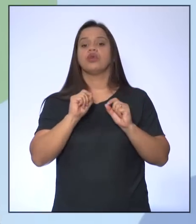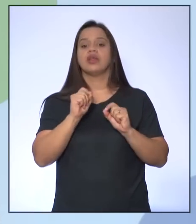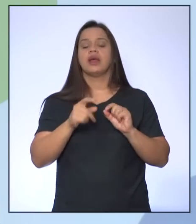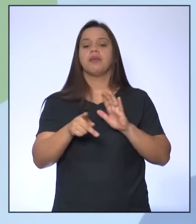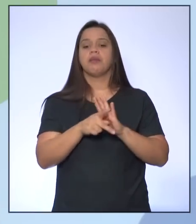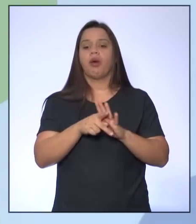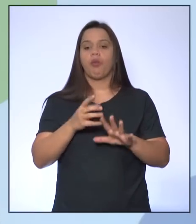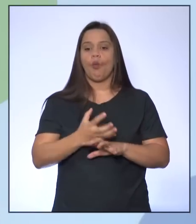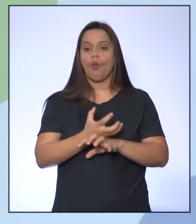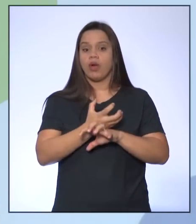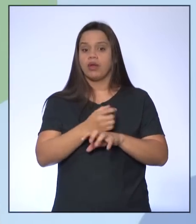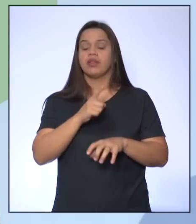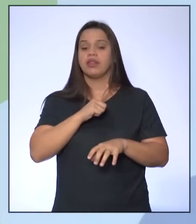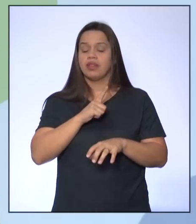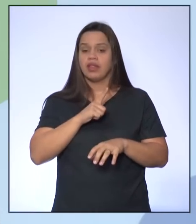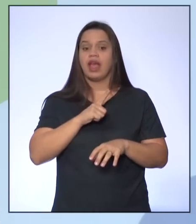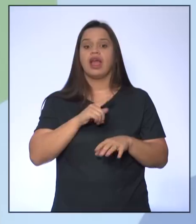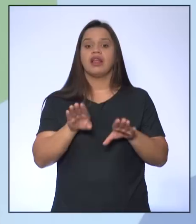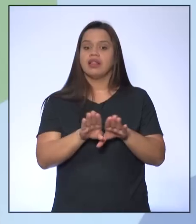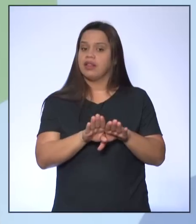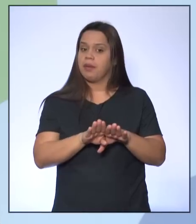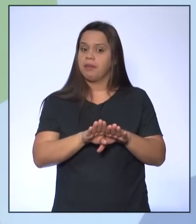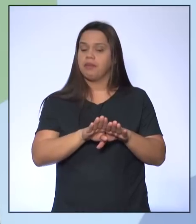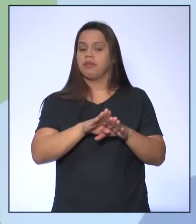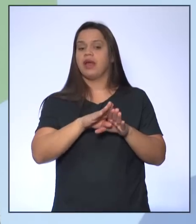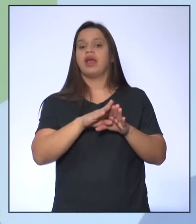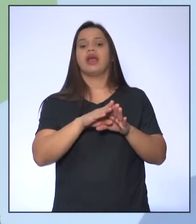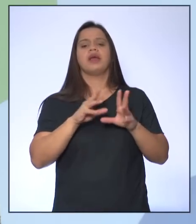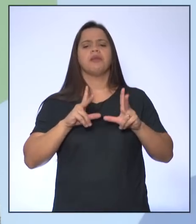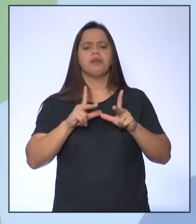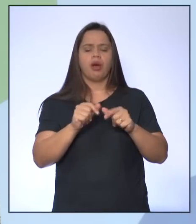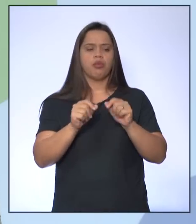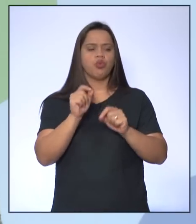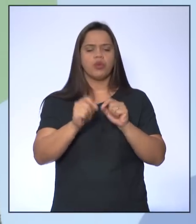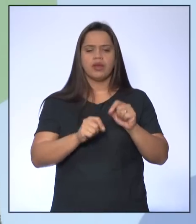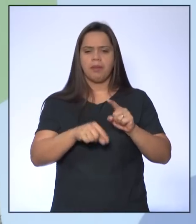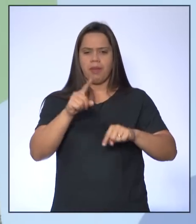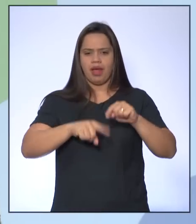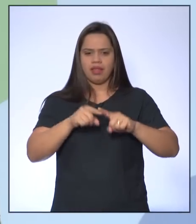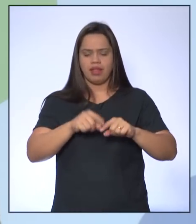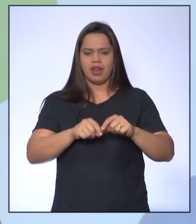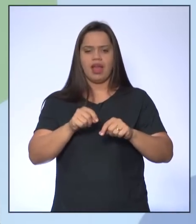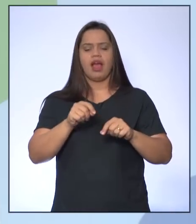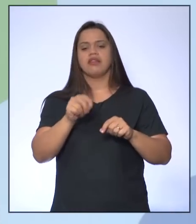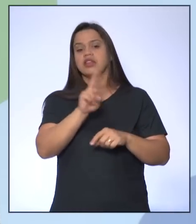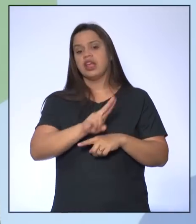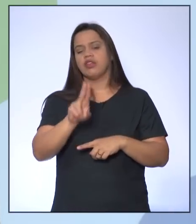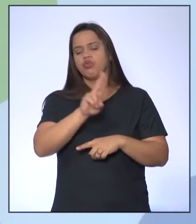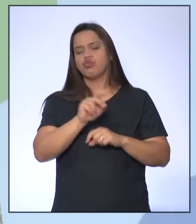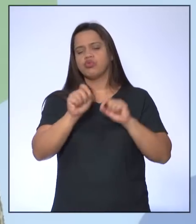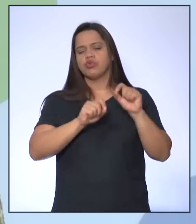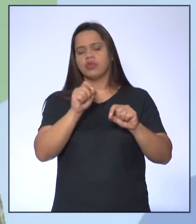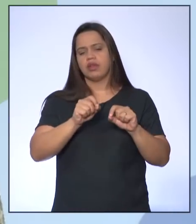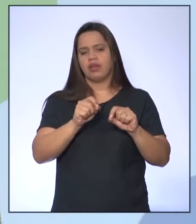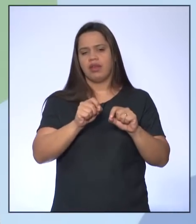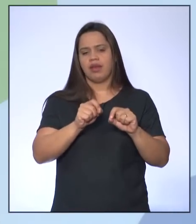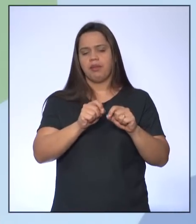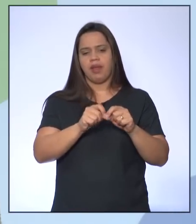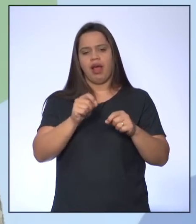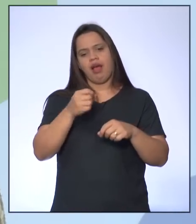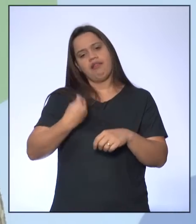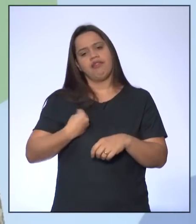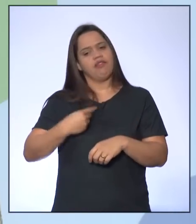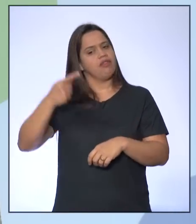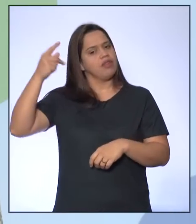os fósseis, instrumentos, e esses instrumentos eles vão fazendo com que o historiador vá remontando esse